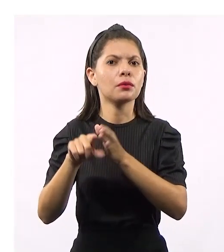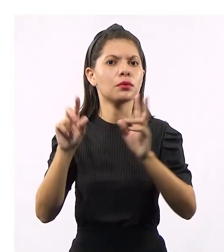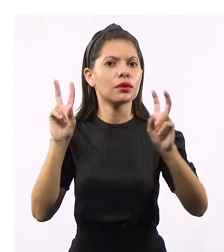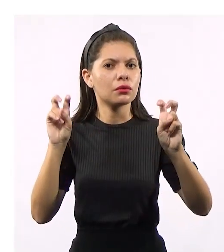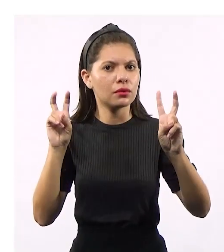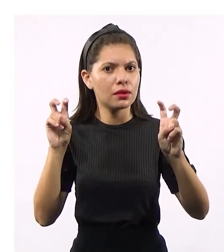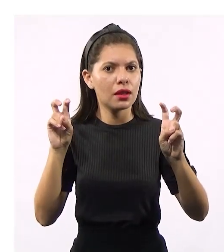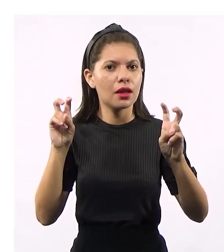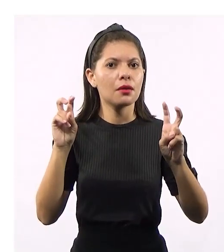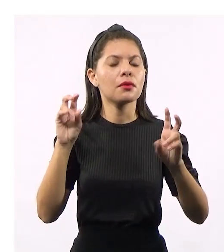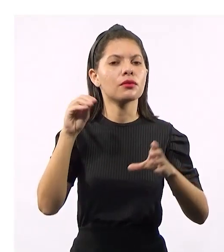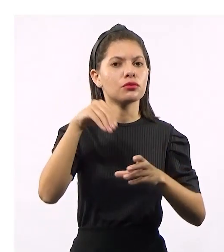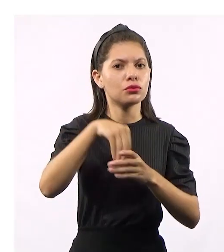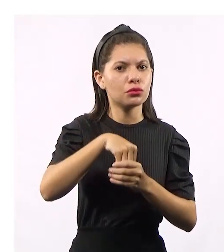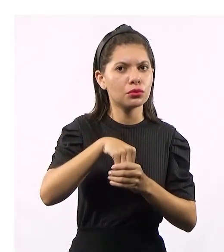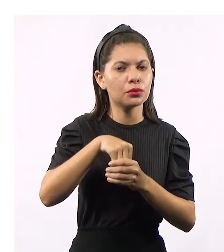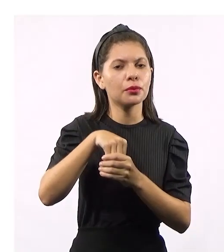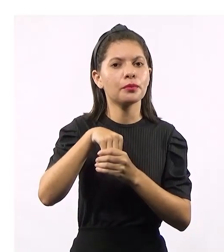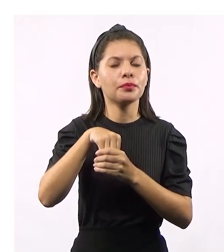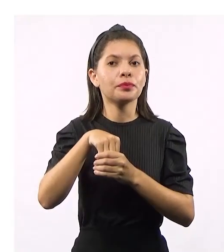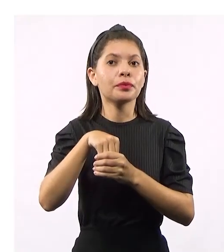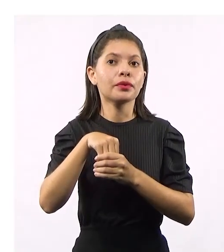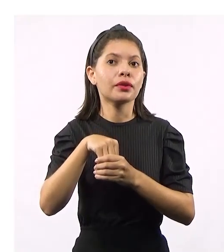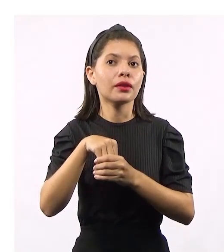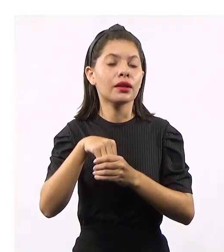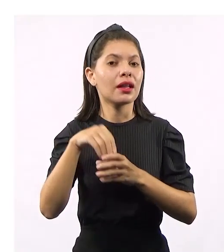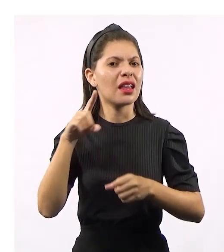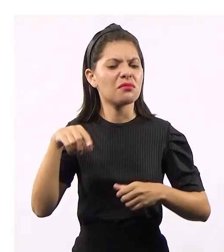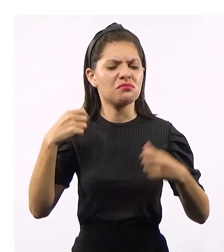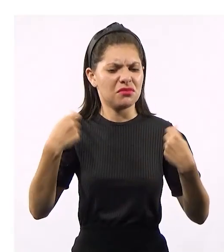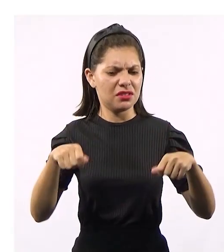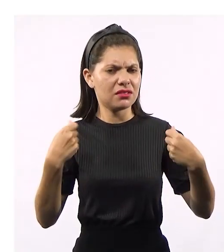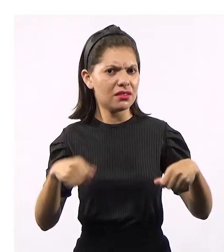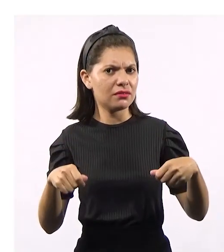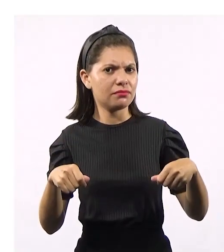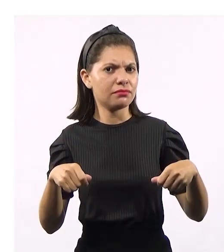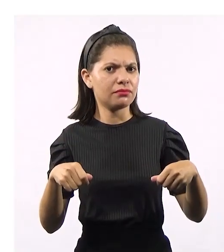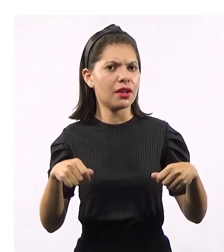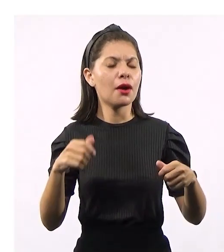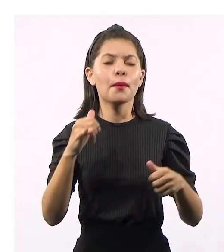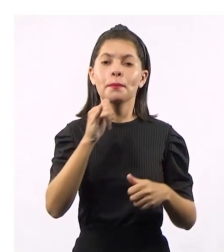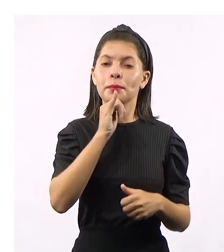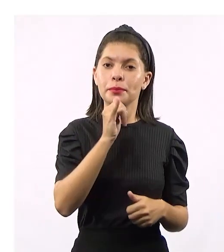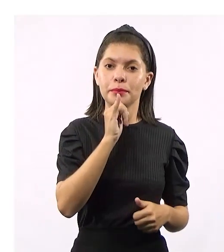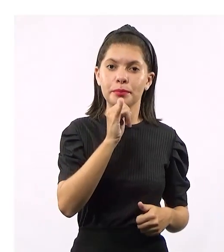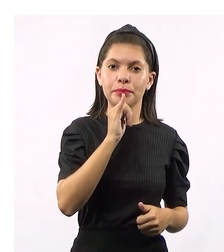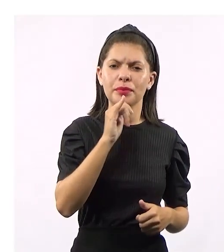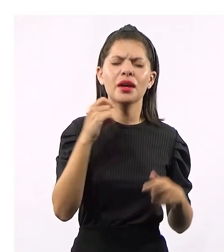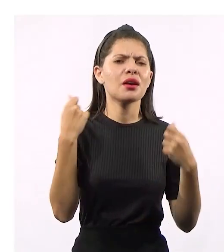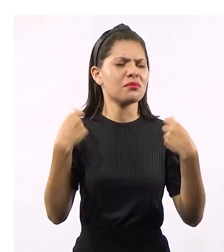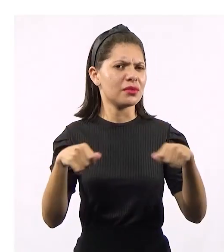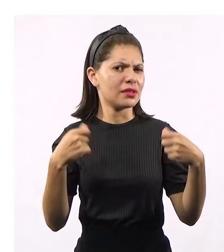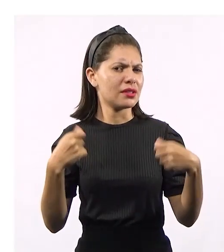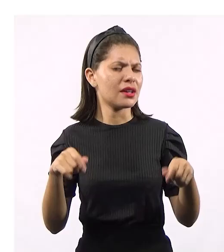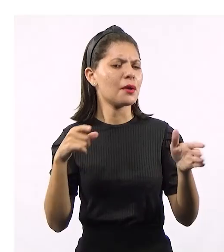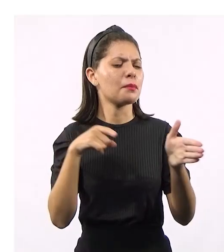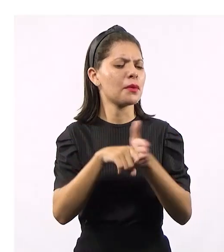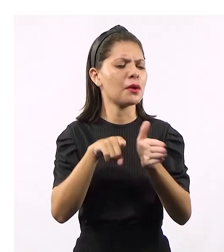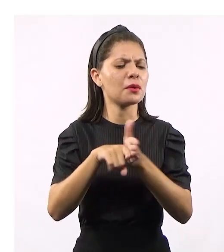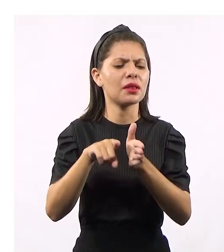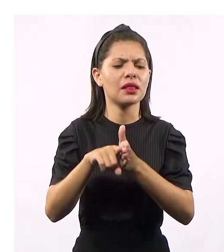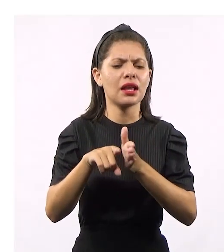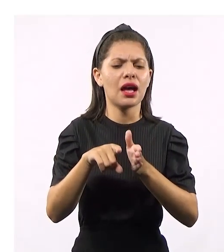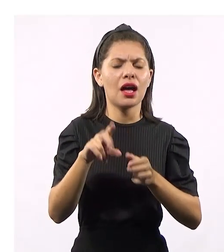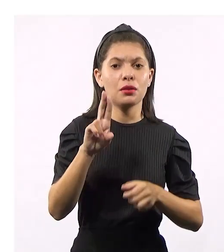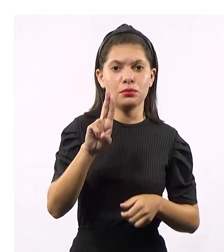tema para ser incluída no questionário, ela é de fato necessária. Por exemplo, seria necessário eu perguntar o nome